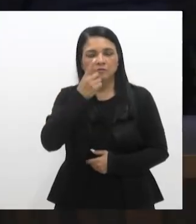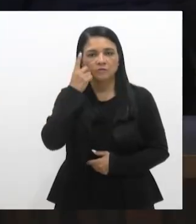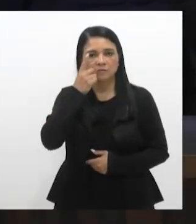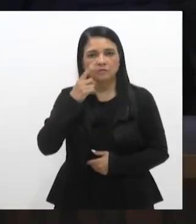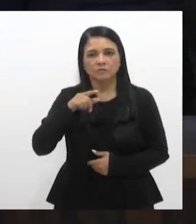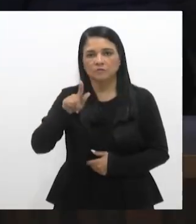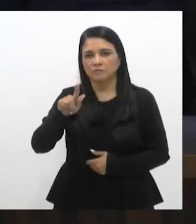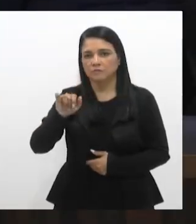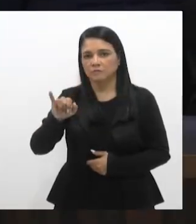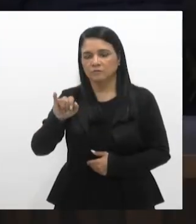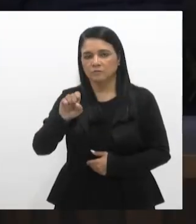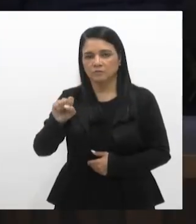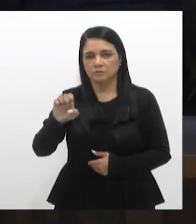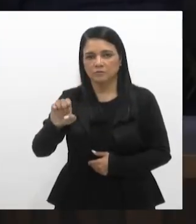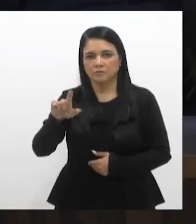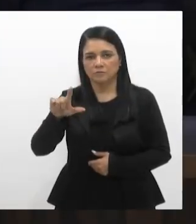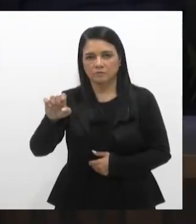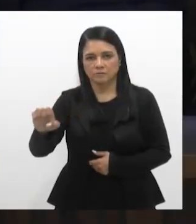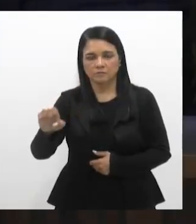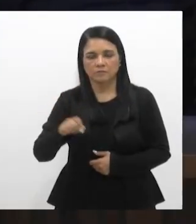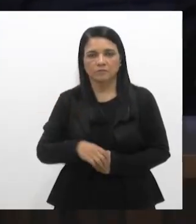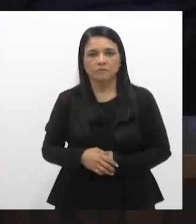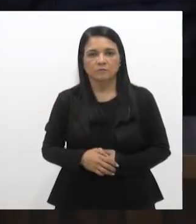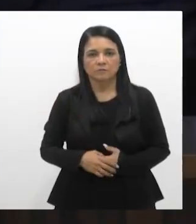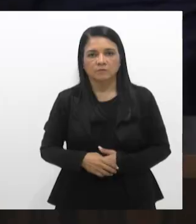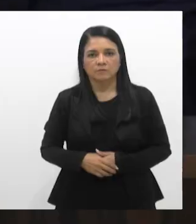Deputada Gisele Monteiro.